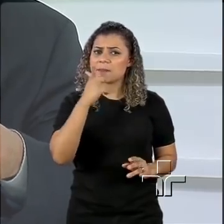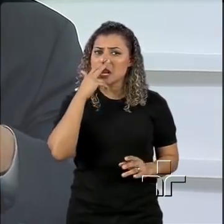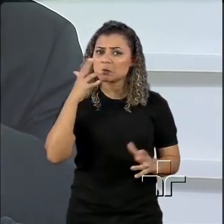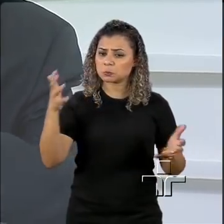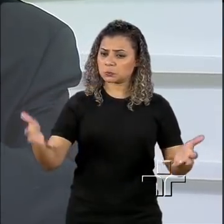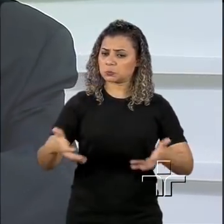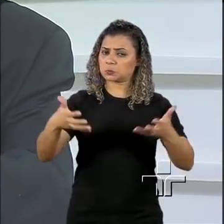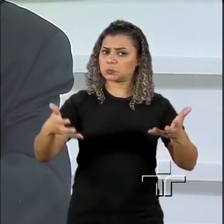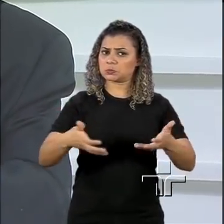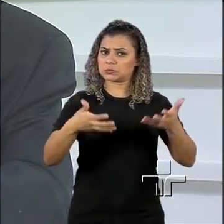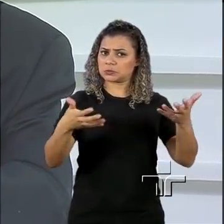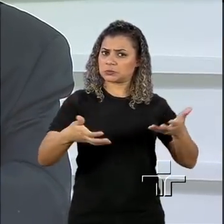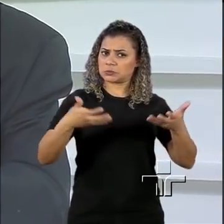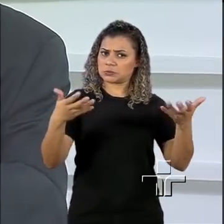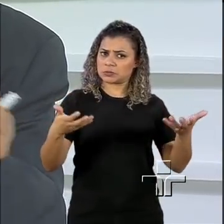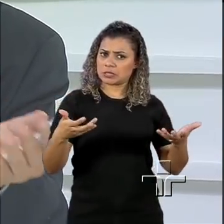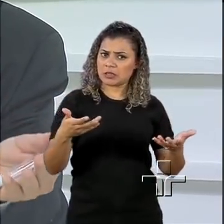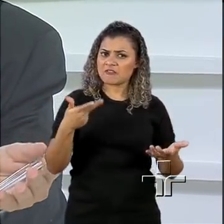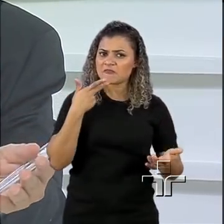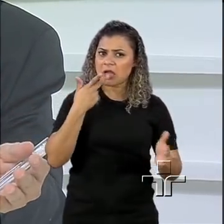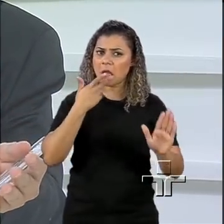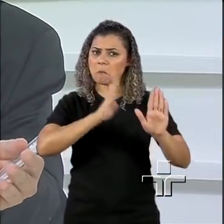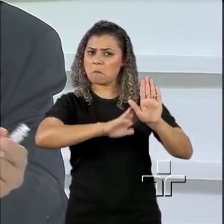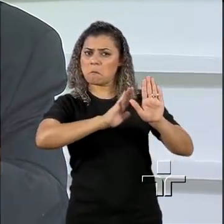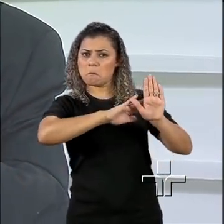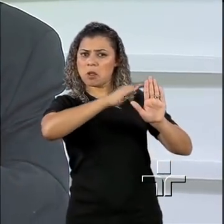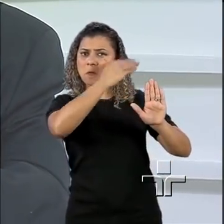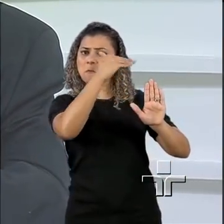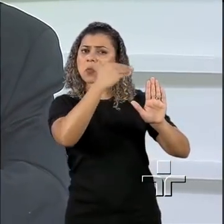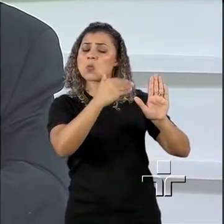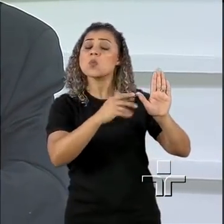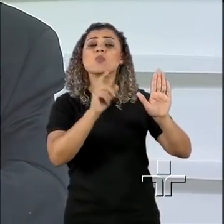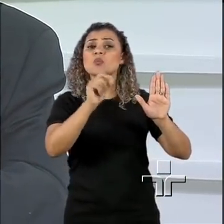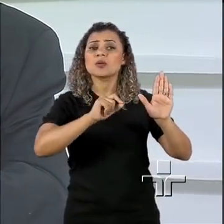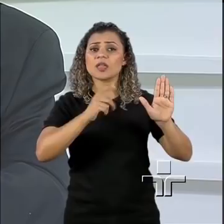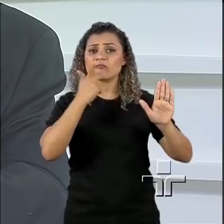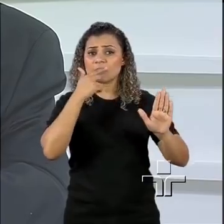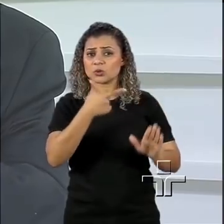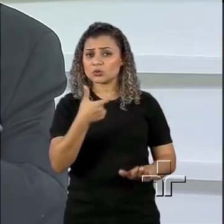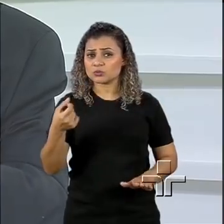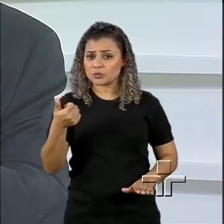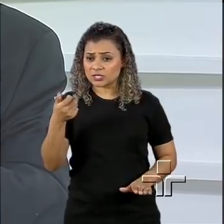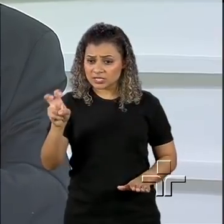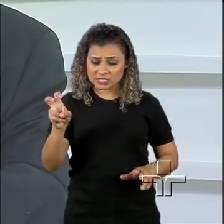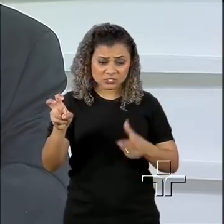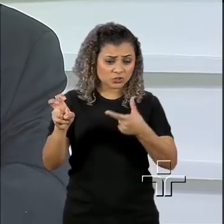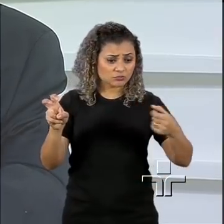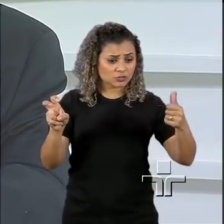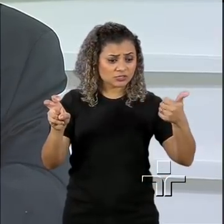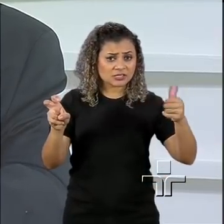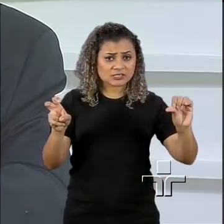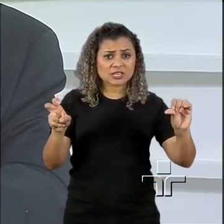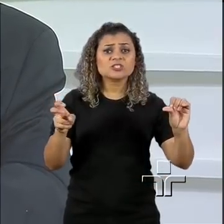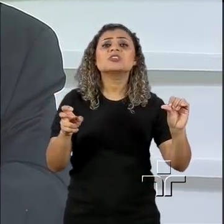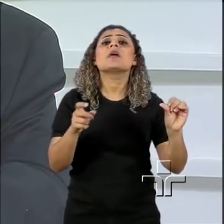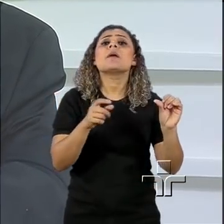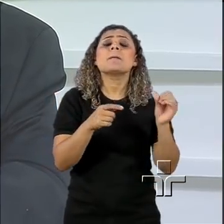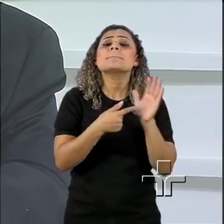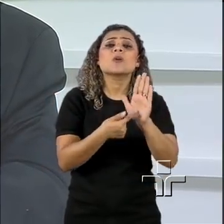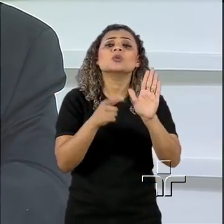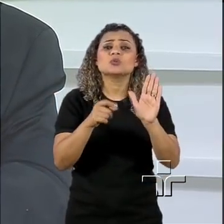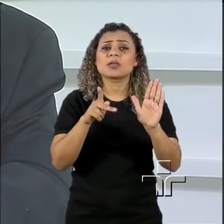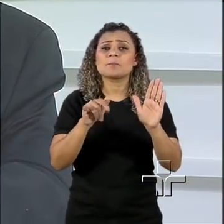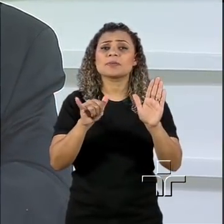maior recessão da sua história. Entre 2015 e 2016, perdemos 7% do PIB.